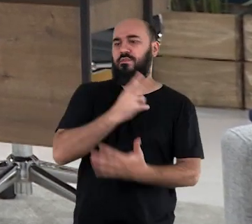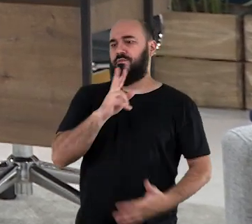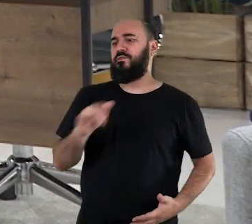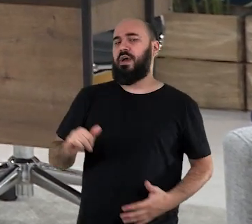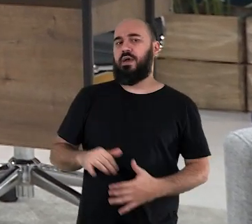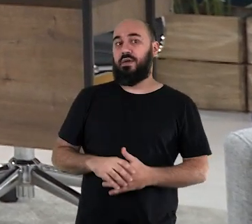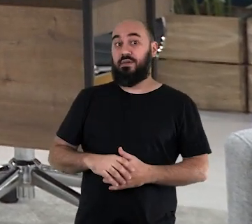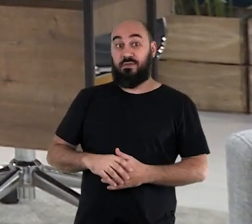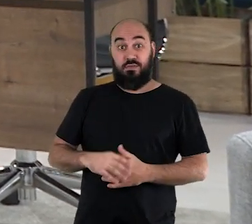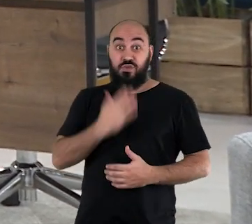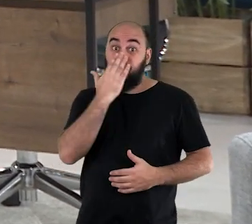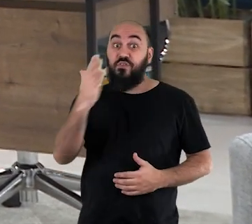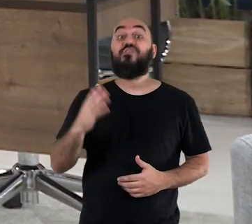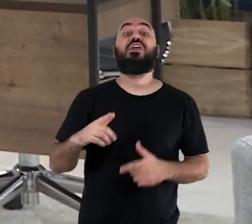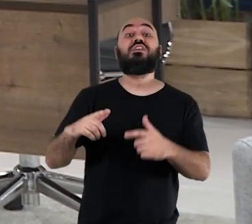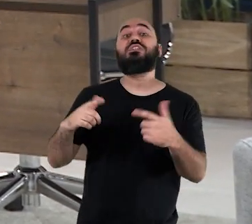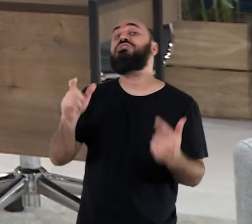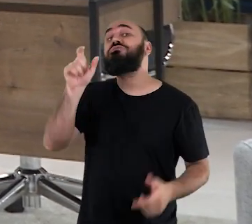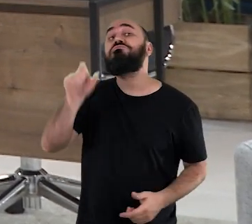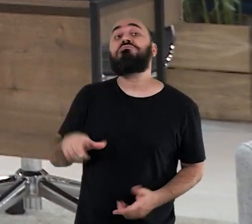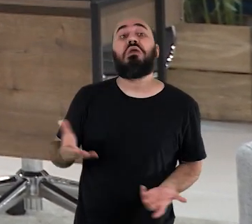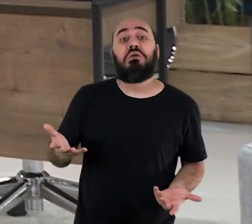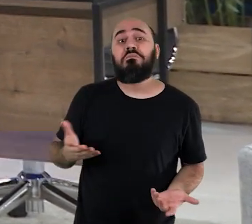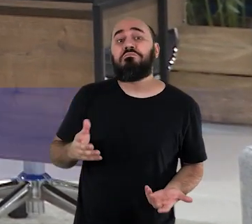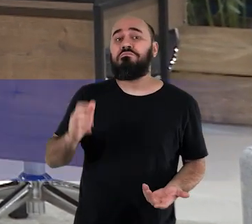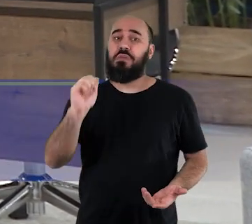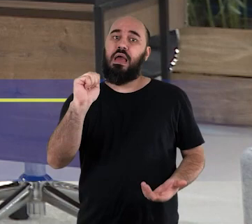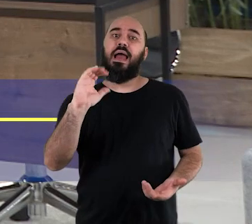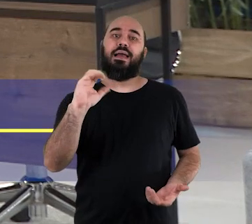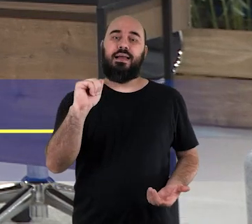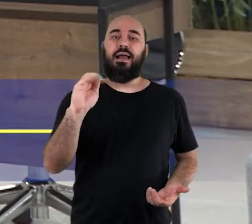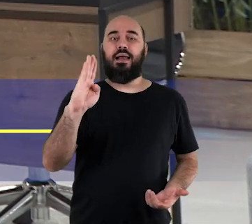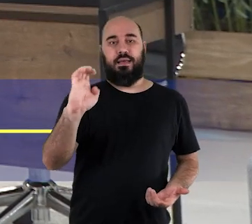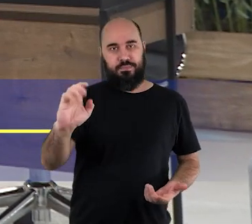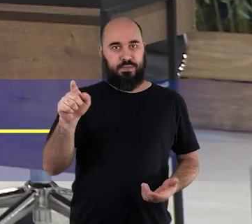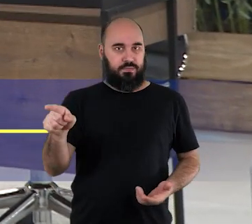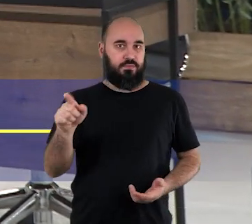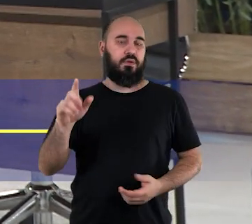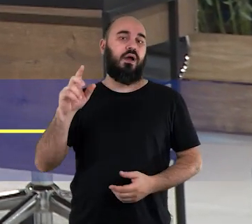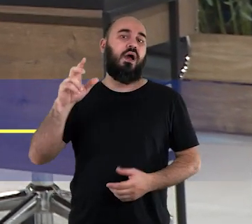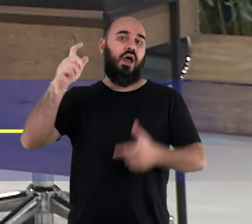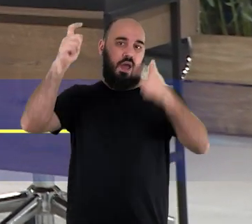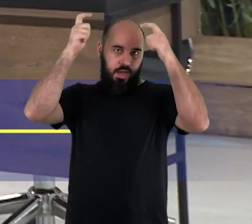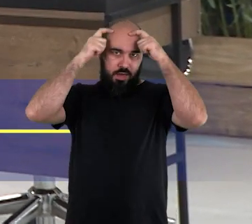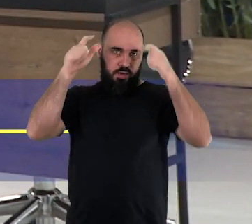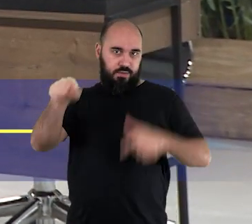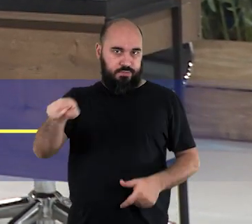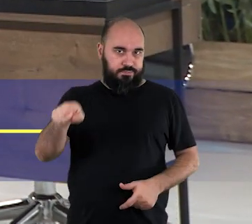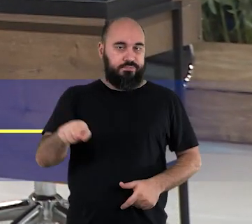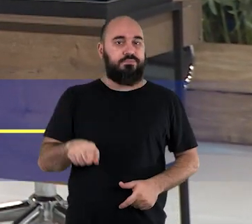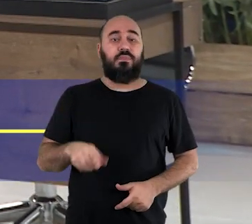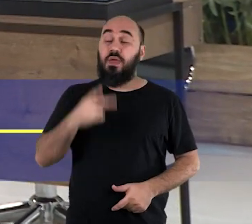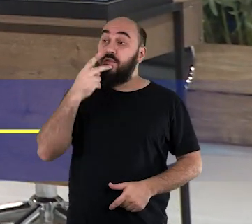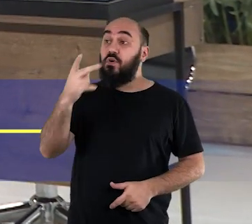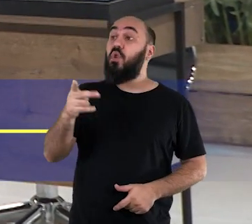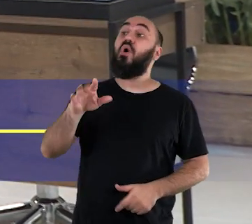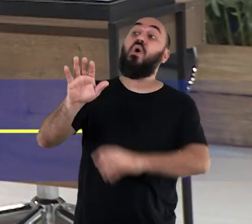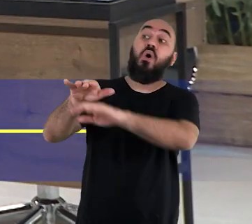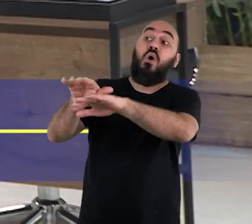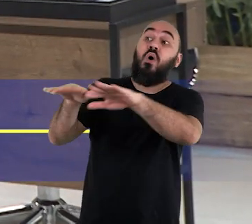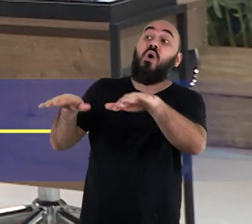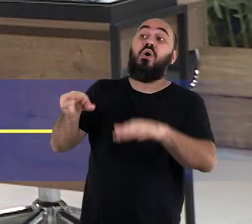rei Acabe. E ele diz: olha, eu vou lhe dizer uma coisa em nome do Senhor. Não haverá chuva, nem